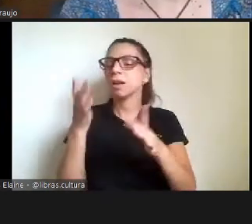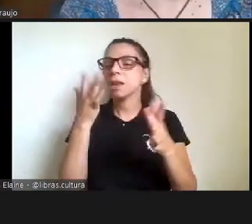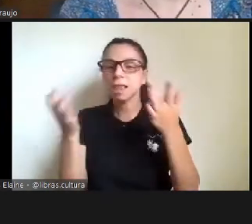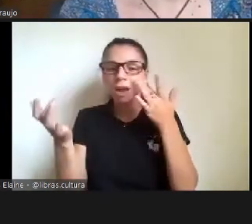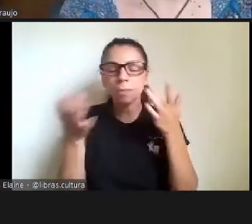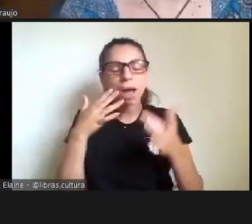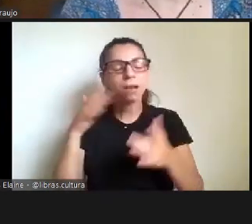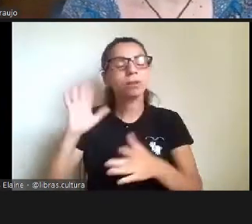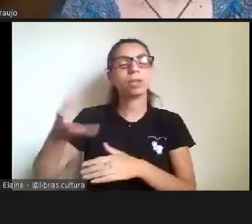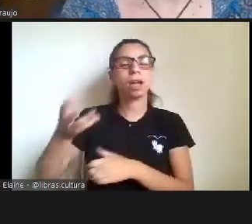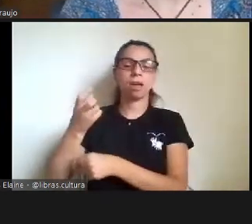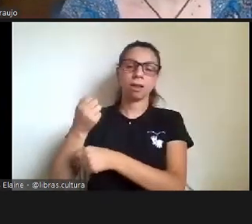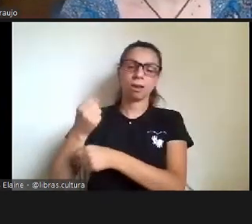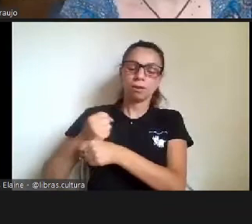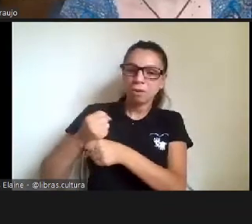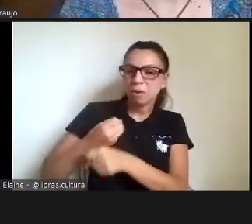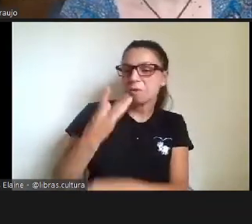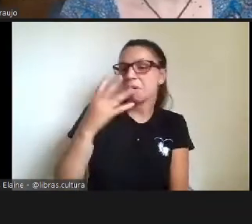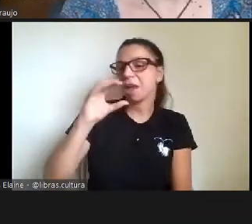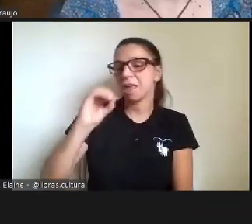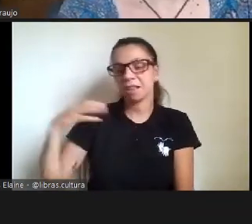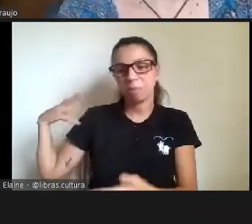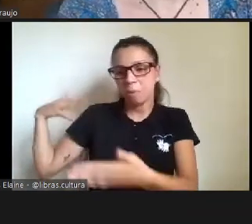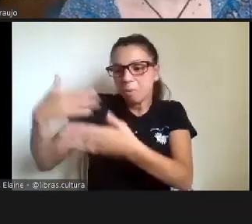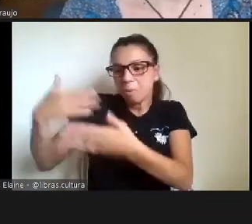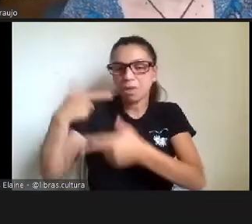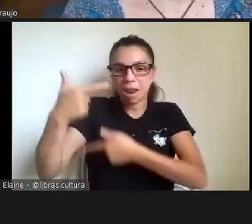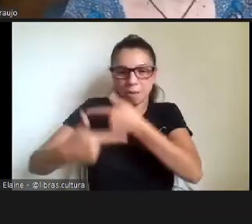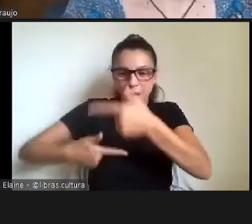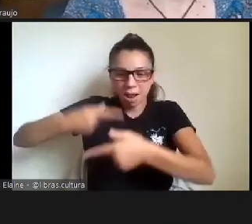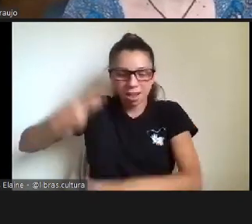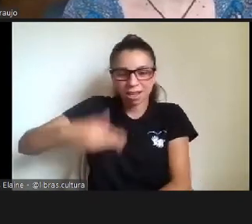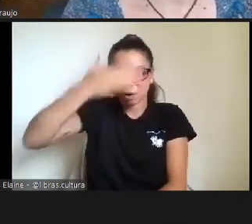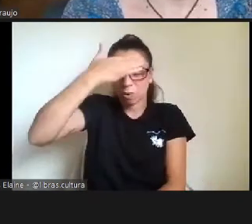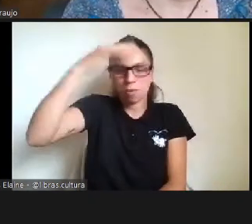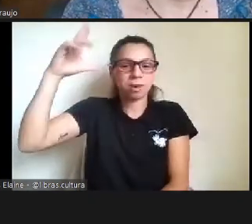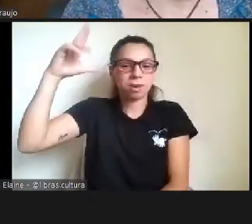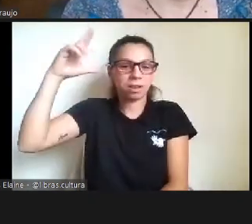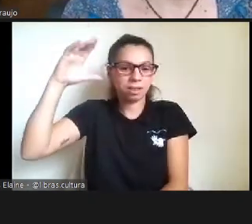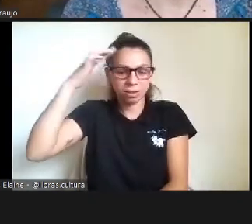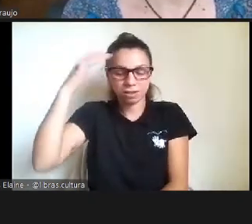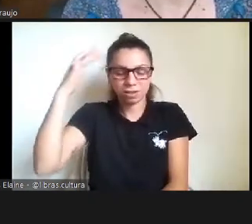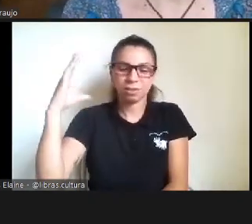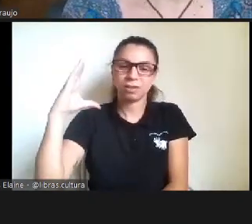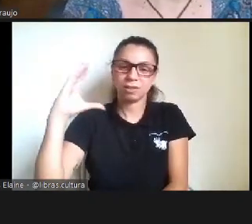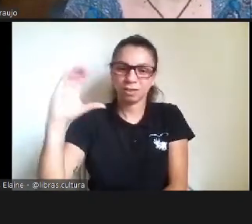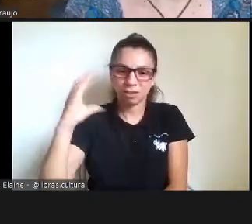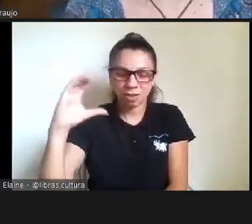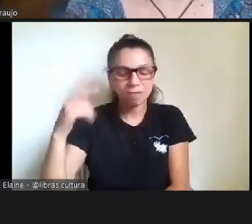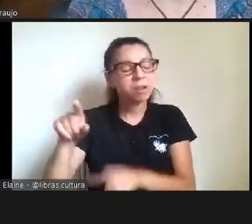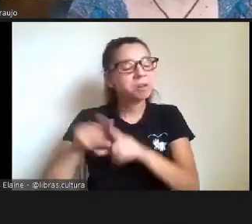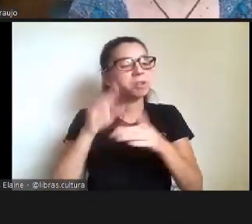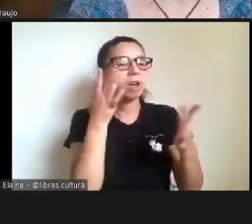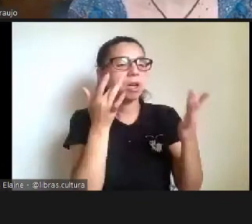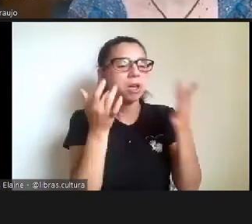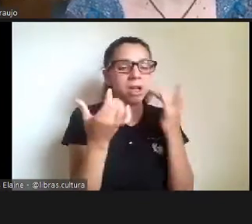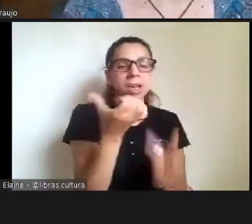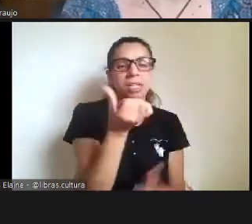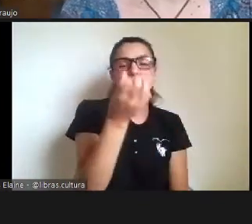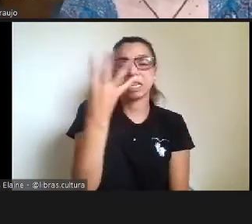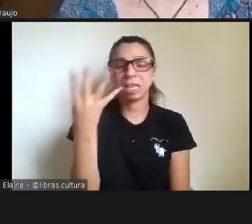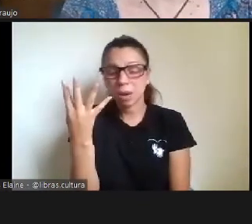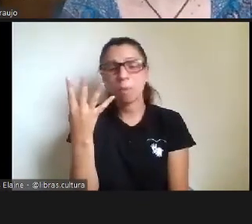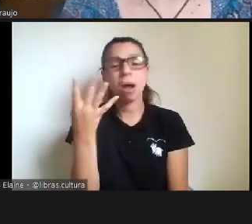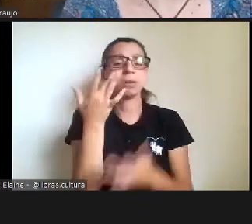teatro LGBTQIA+, na capital de Curitiba, Paraná. Mais de 60 espetáculos, 4 livros publicados.